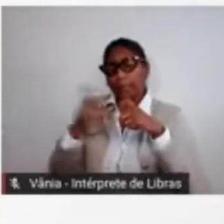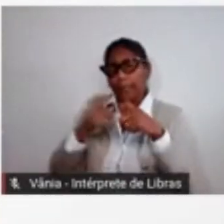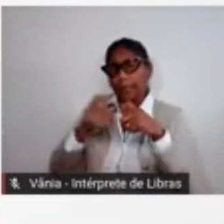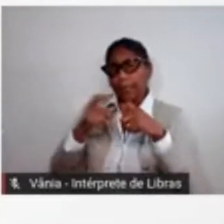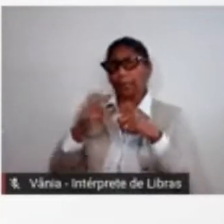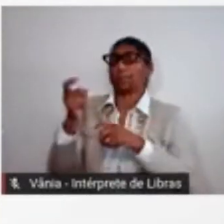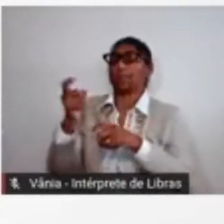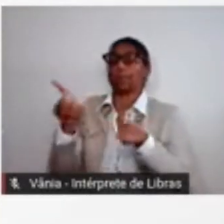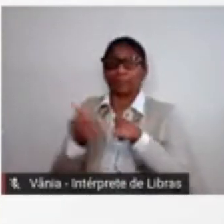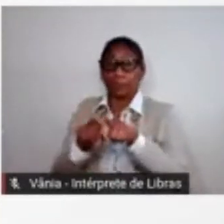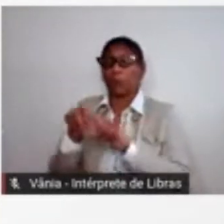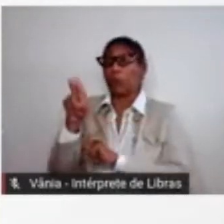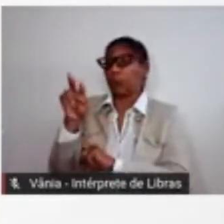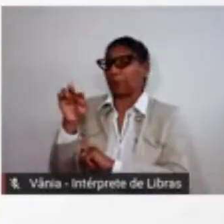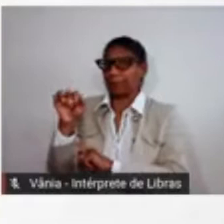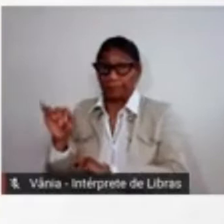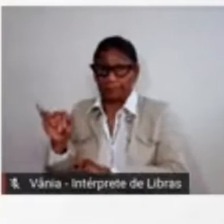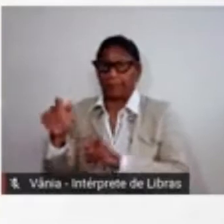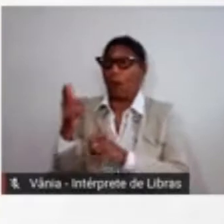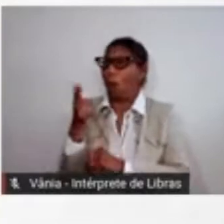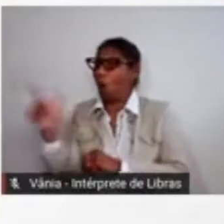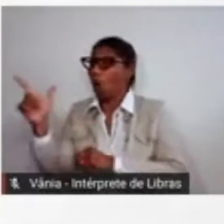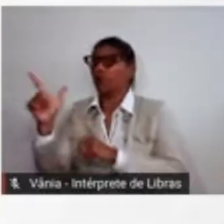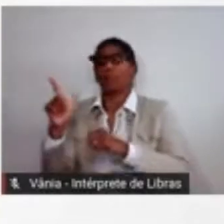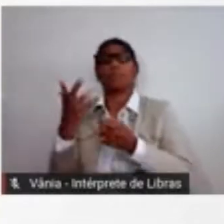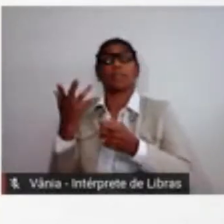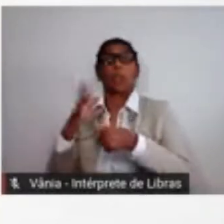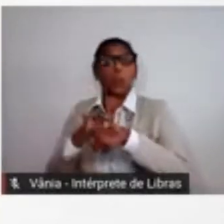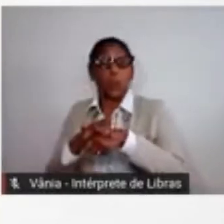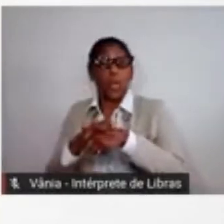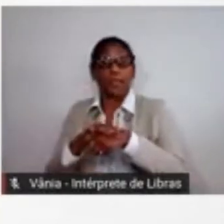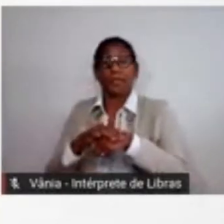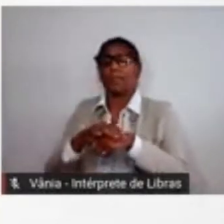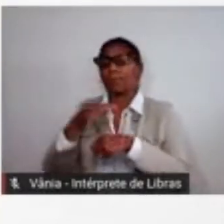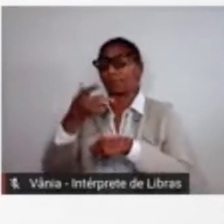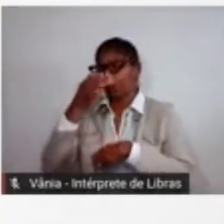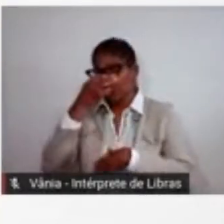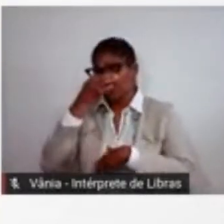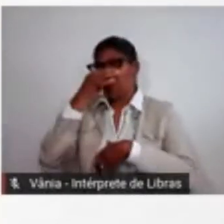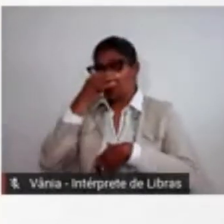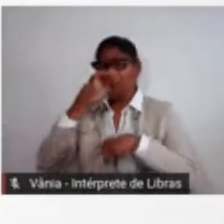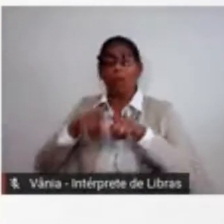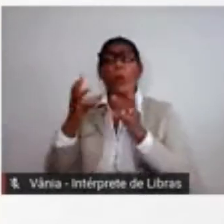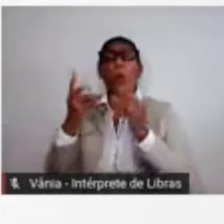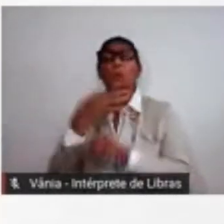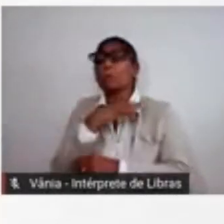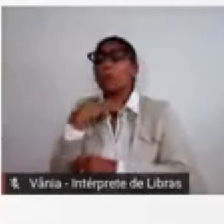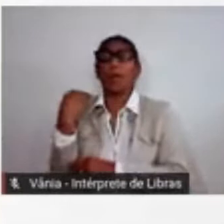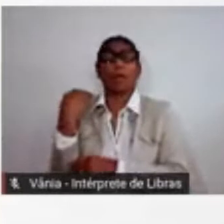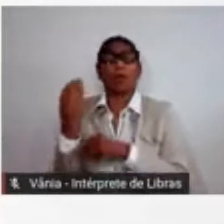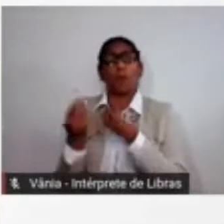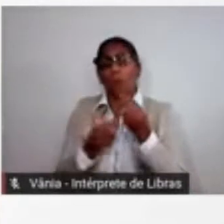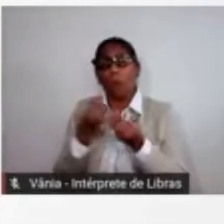leitos ocupados por pacientes com outras síndromes respiratórias também, os óbitos,